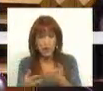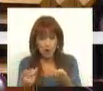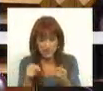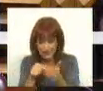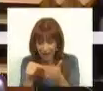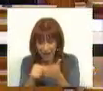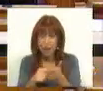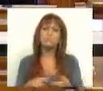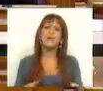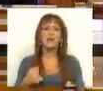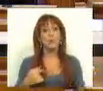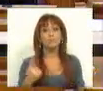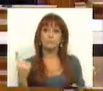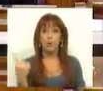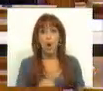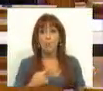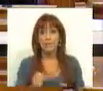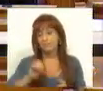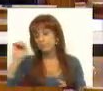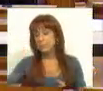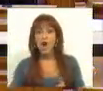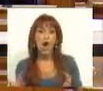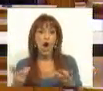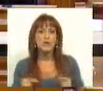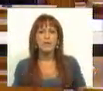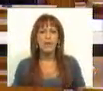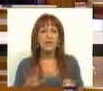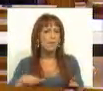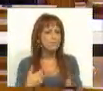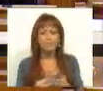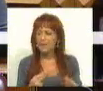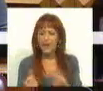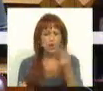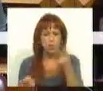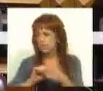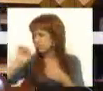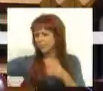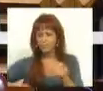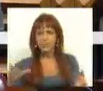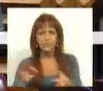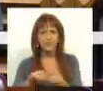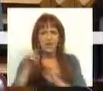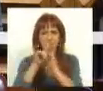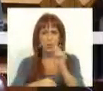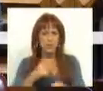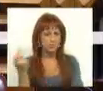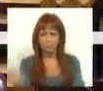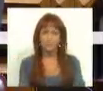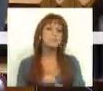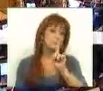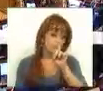orçamento, então só tem mesmo que eliminar no orçamento estas duas matérias relativas ao Estatuto da Aposentação.